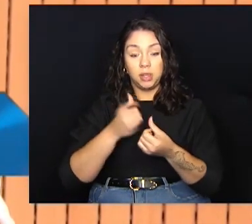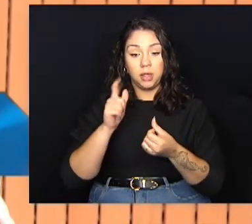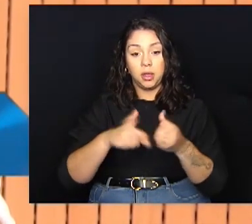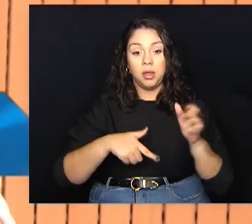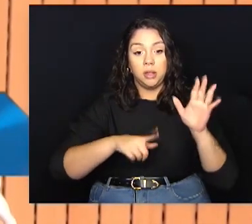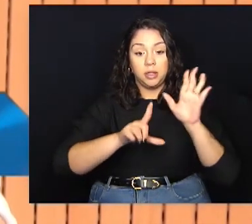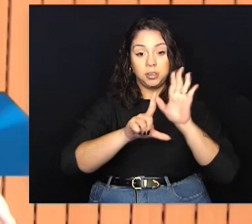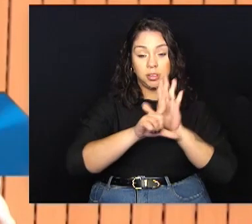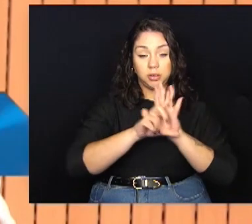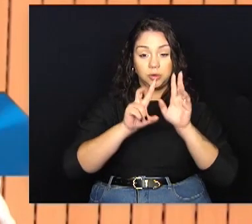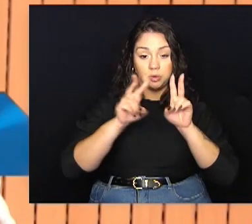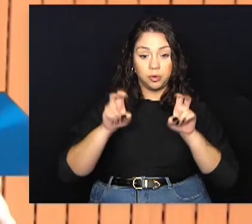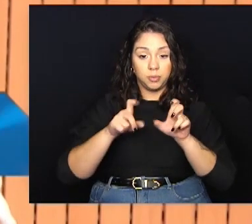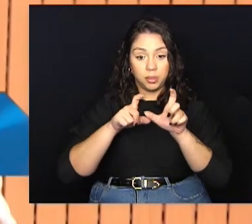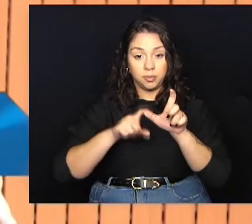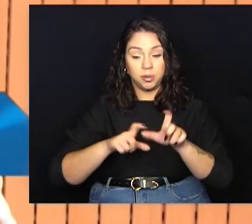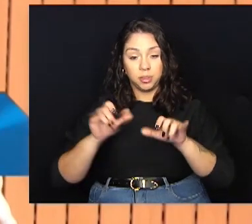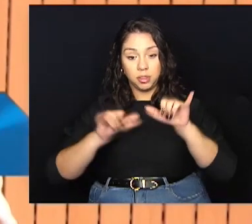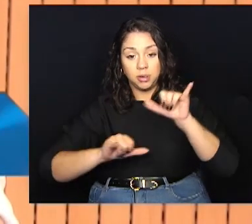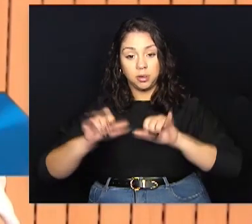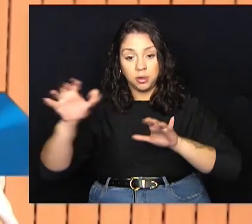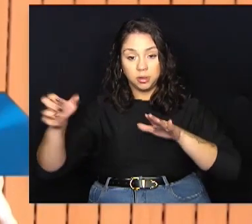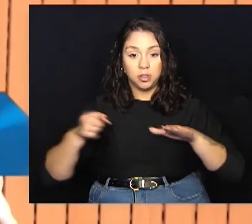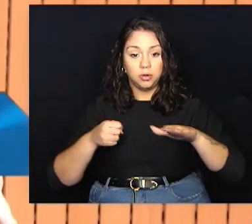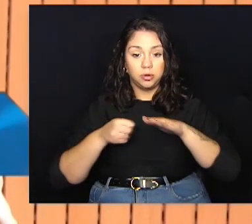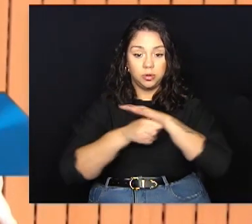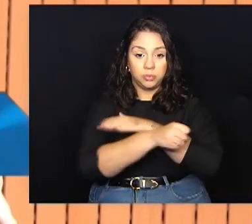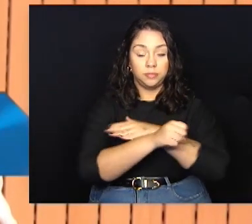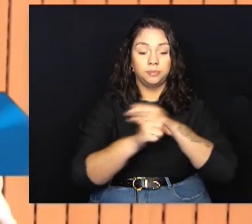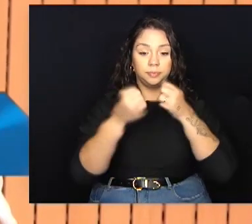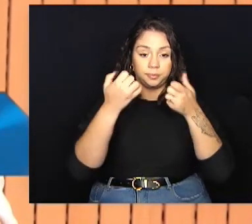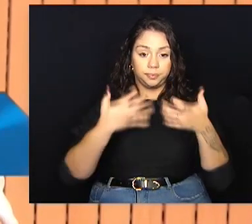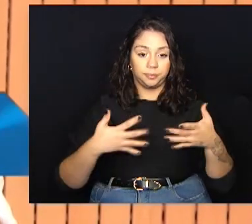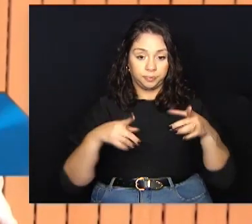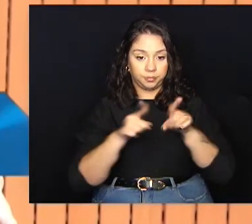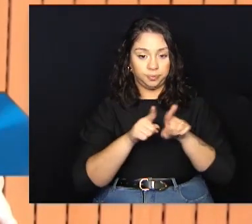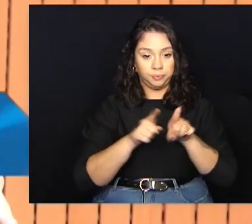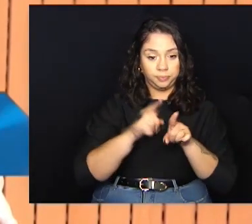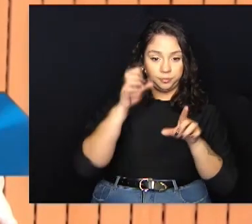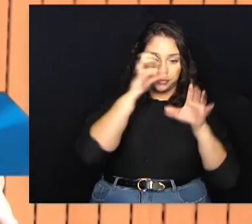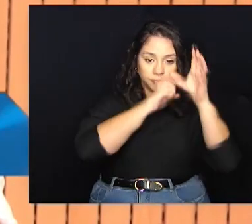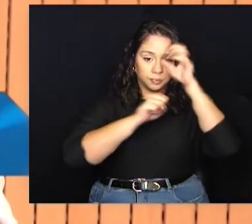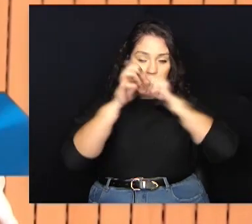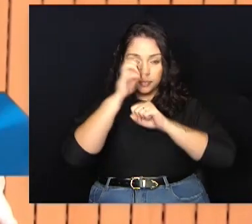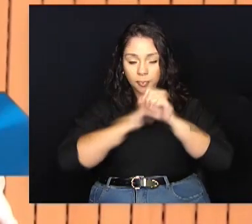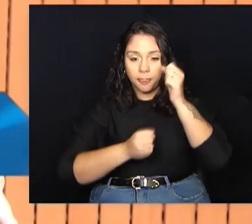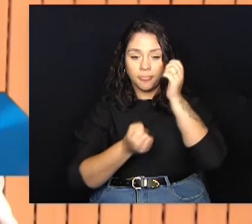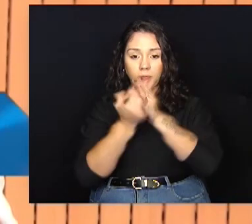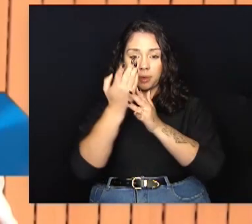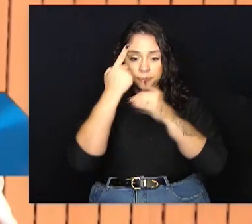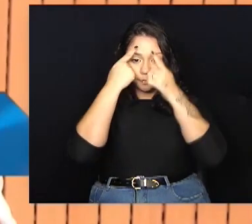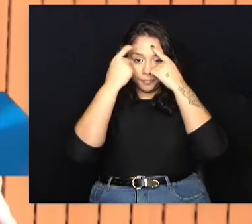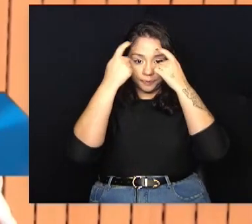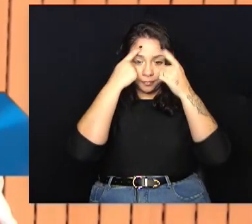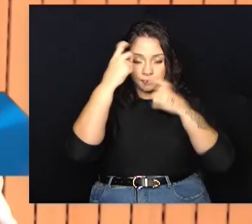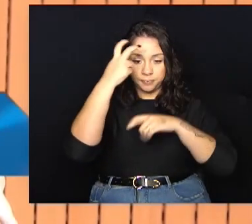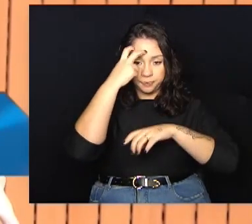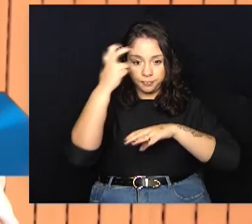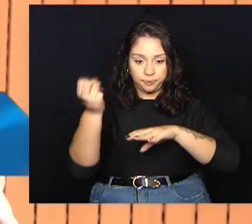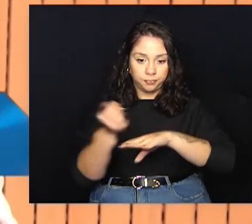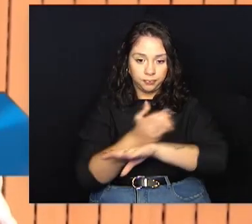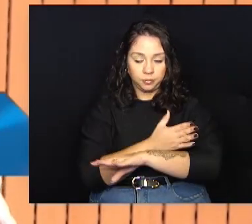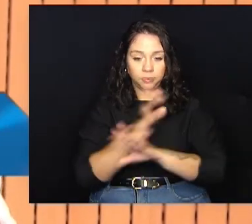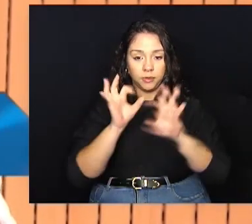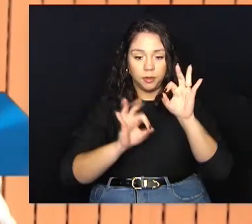dependência química internação compulsória Falamos também sobre a aprendizagem criativa inteligência emocional e projeto de vida